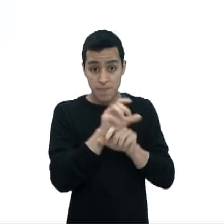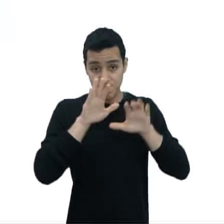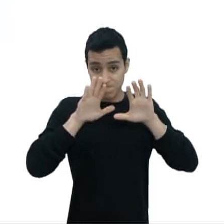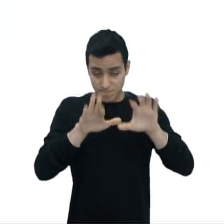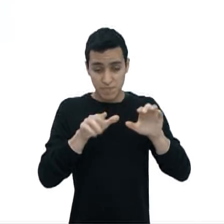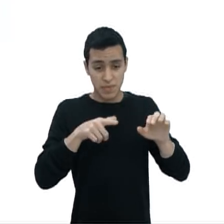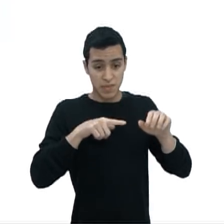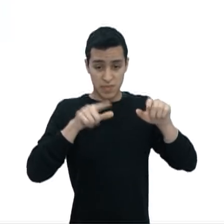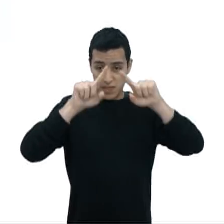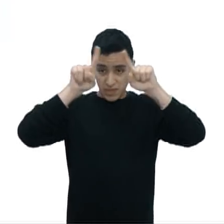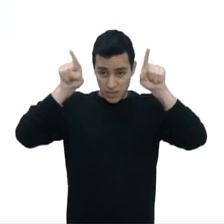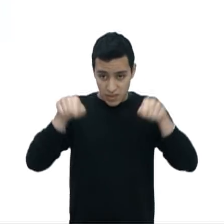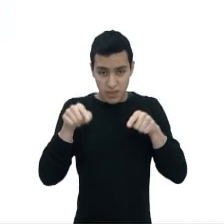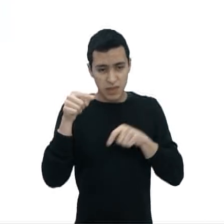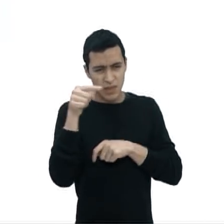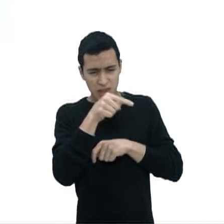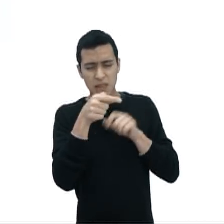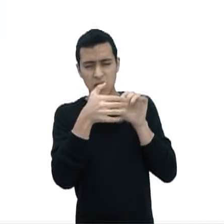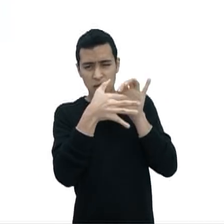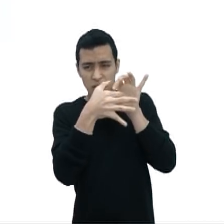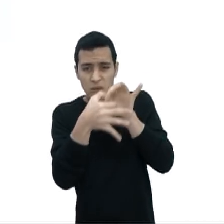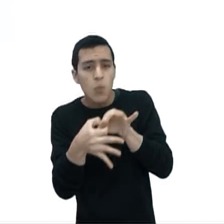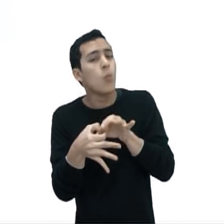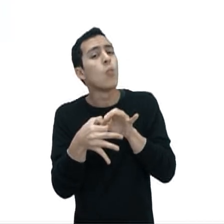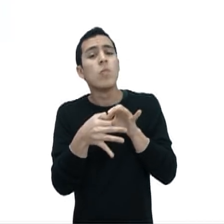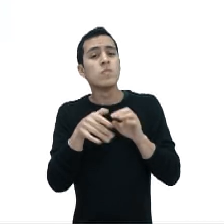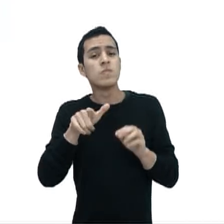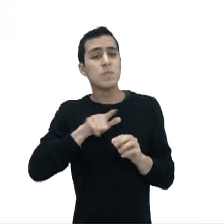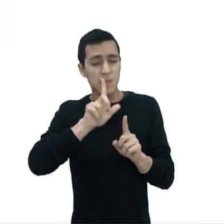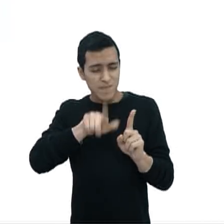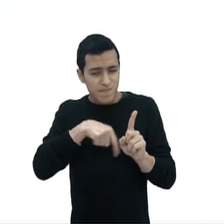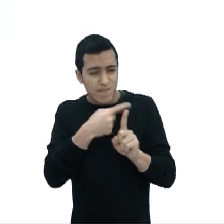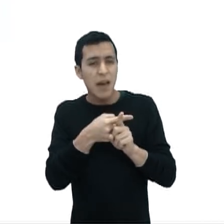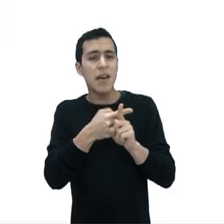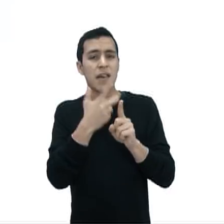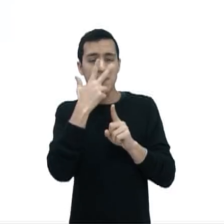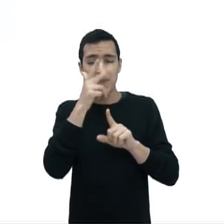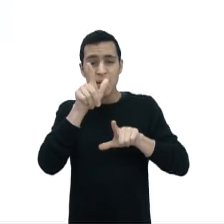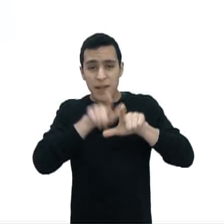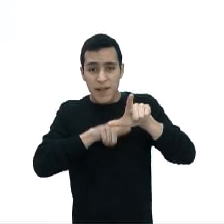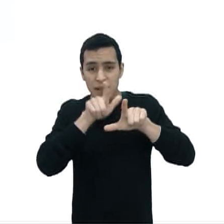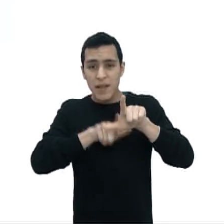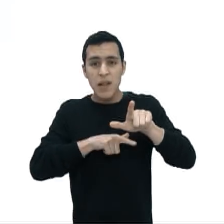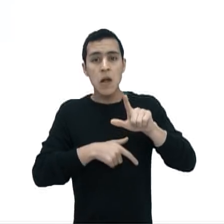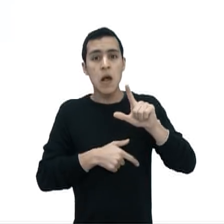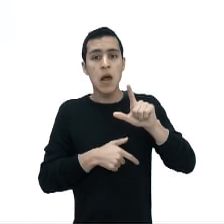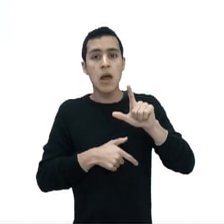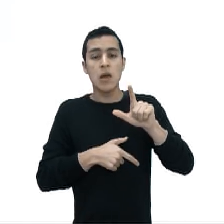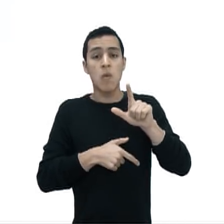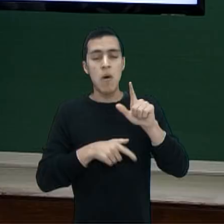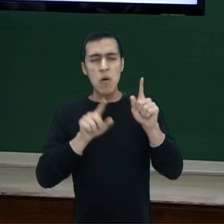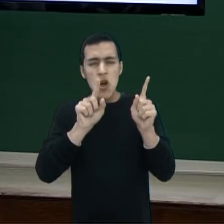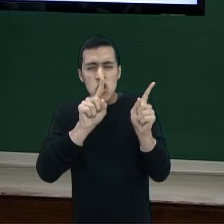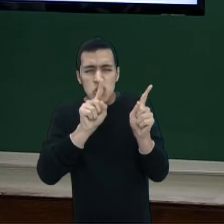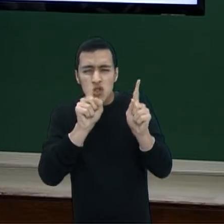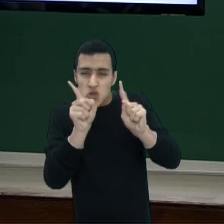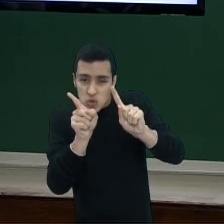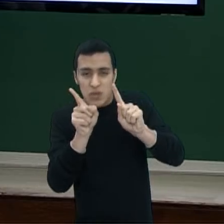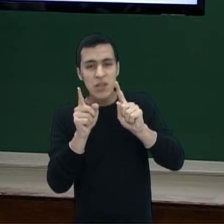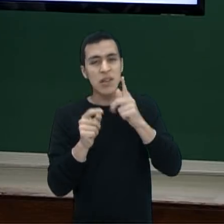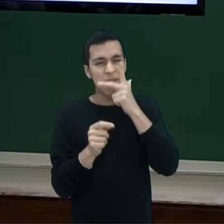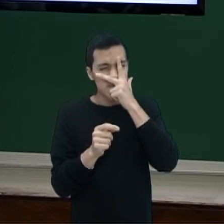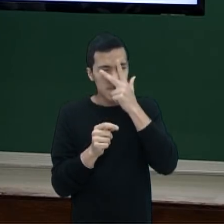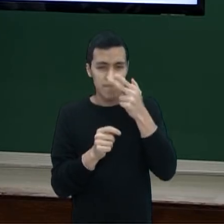estar entre parênteses, né, nesse fragmento aqui ainda as letras foram escritas em itálico, né, elas